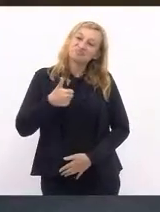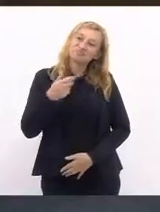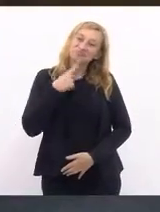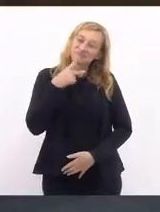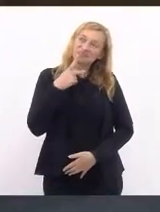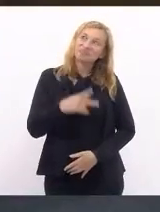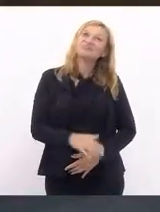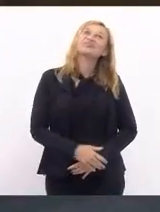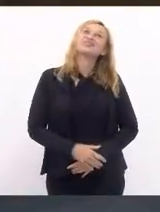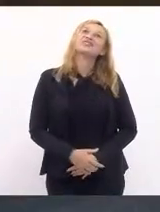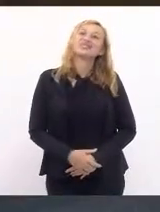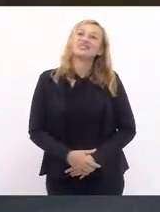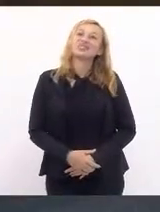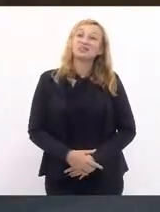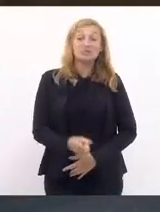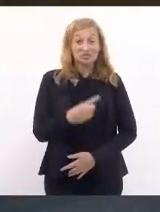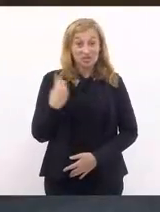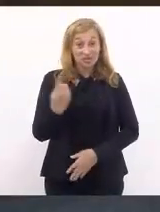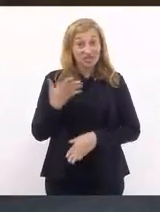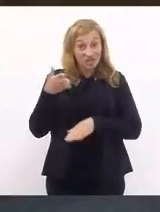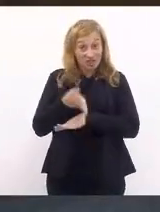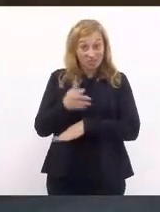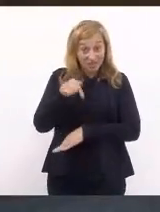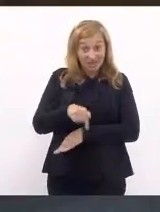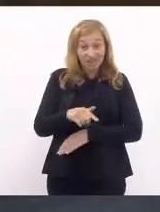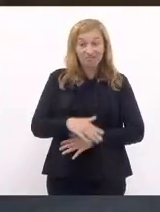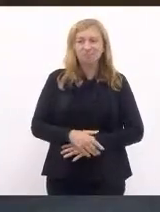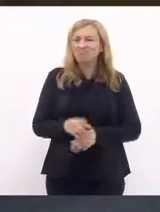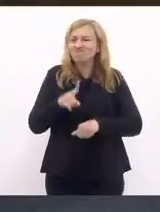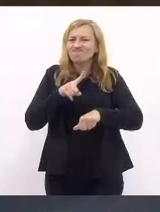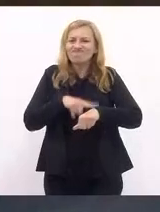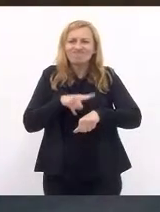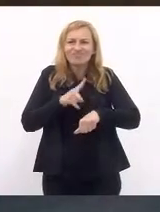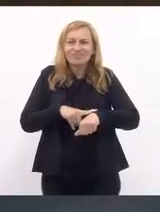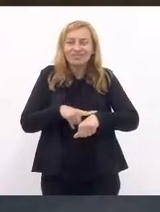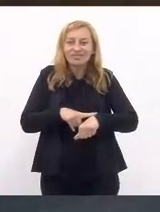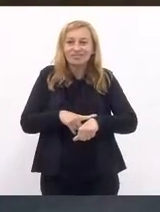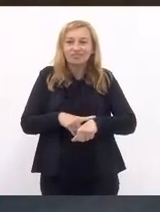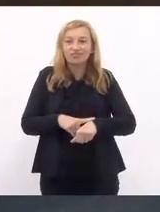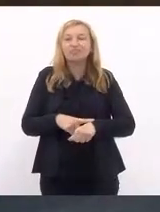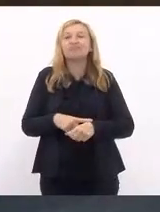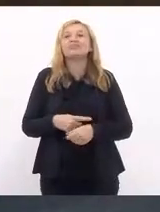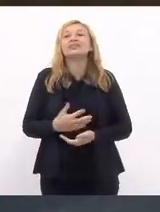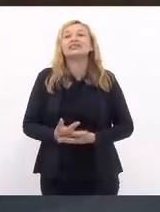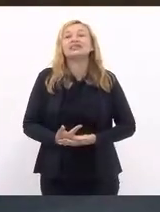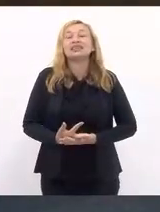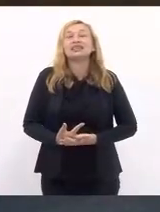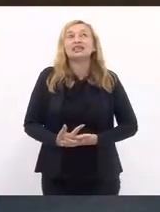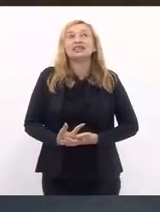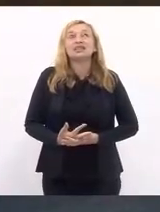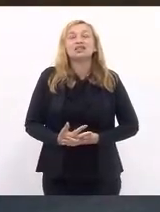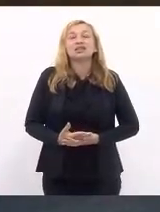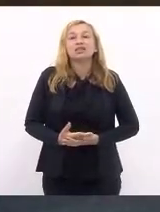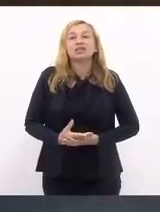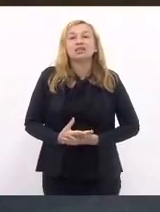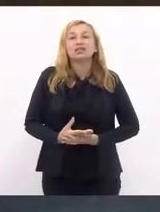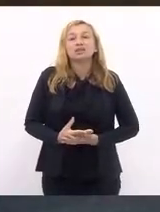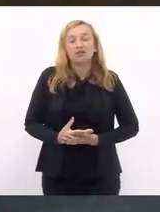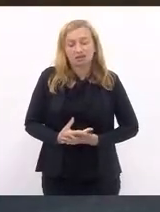lugar dizer que e nós chegamos aqui no no momento e que ainda persiste esse momento no momento de